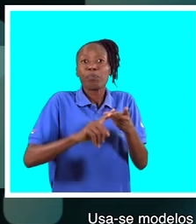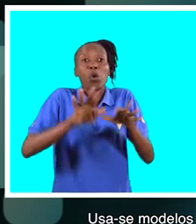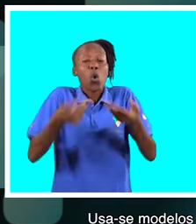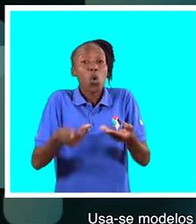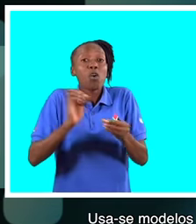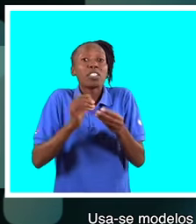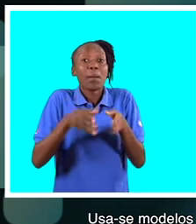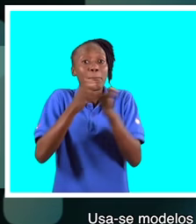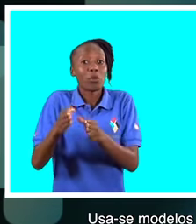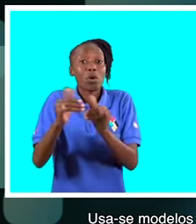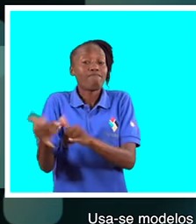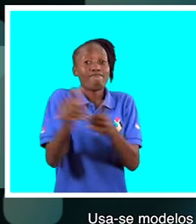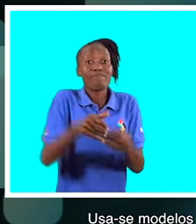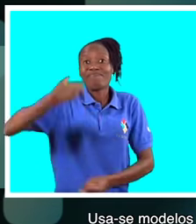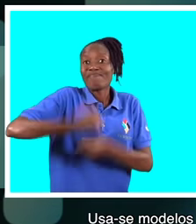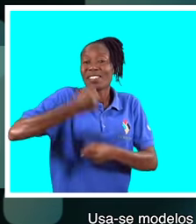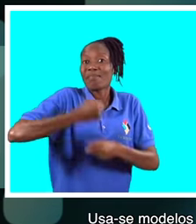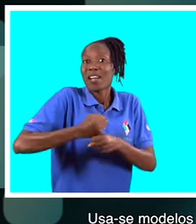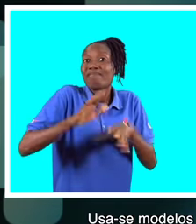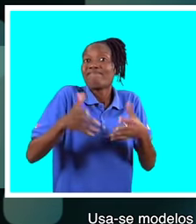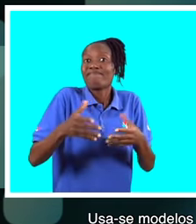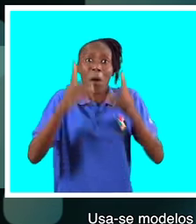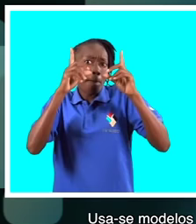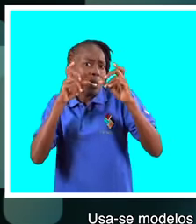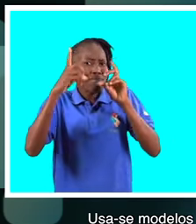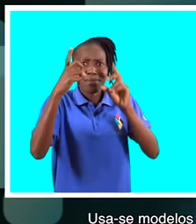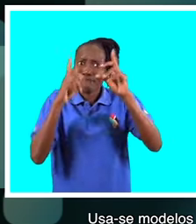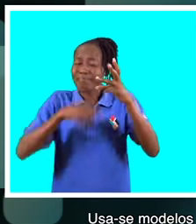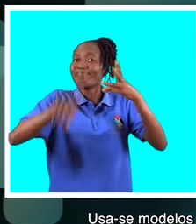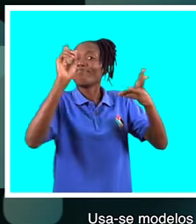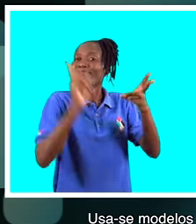só usa-se mais modelos quando é para fazer trabalhos de photoshoot.